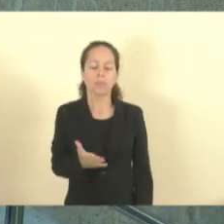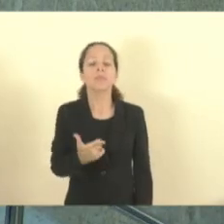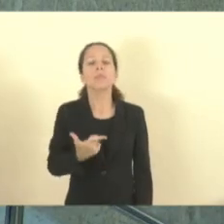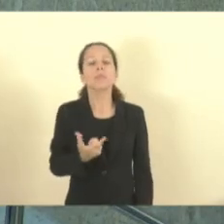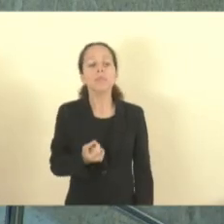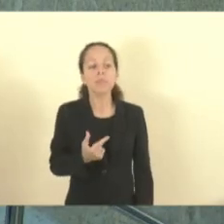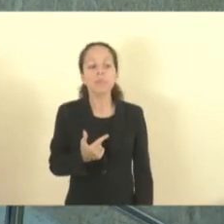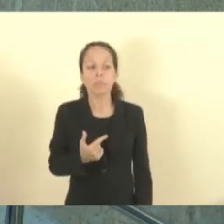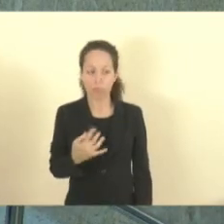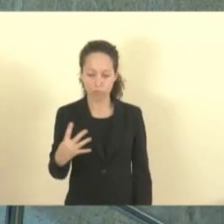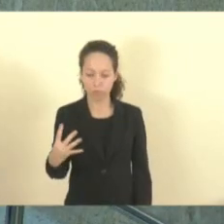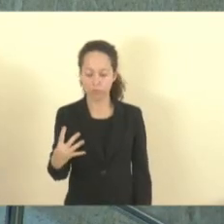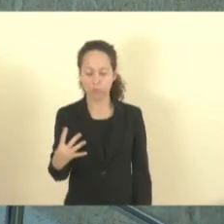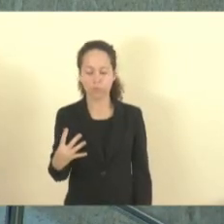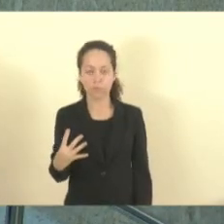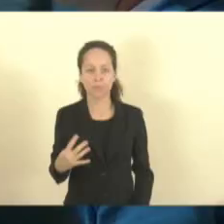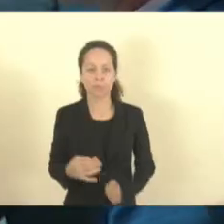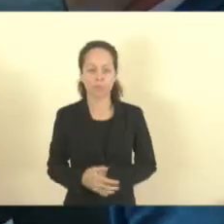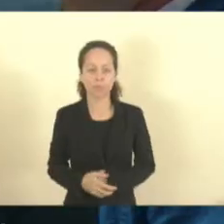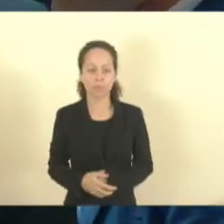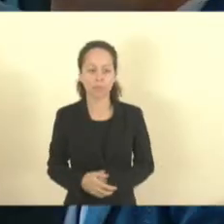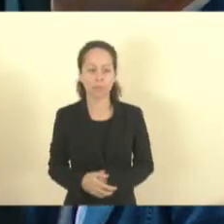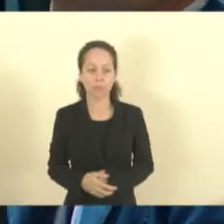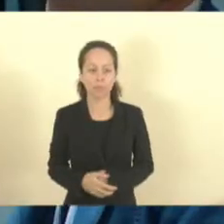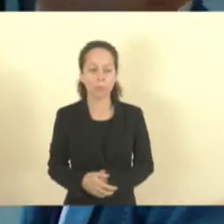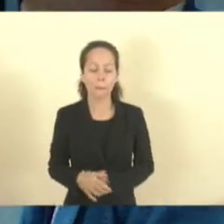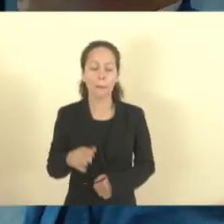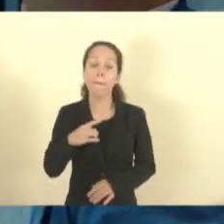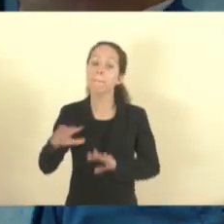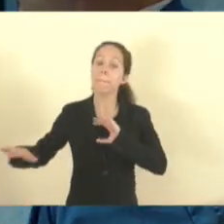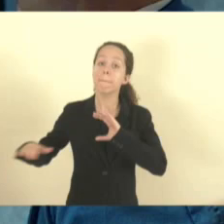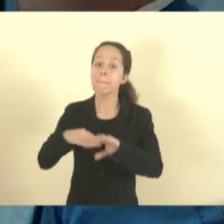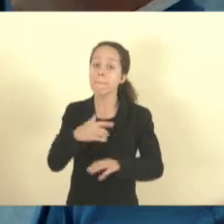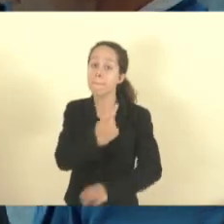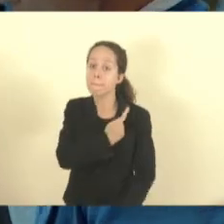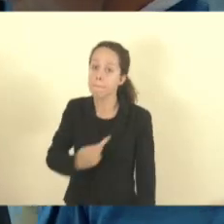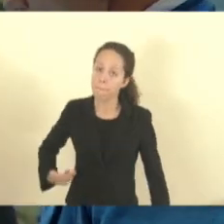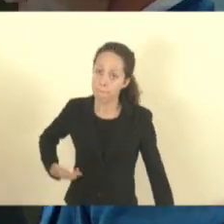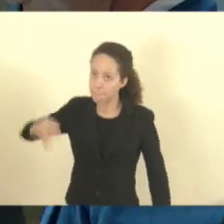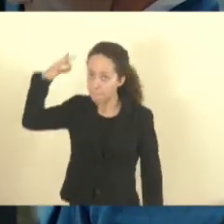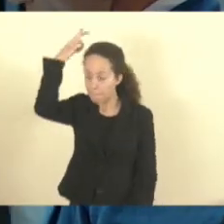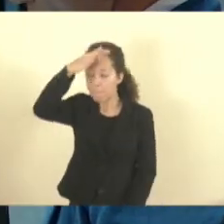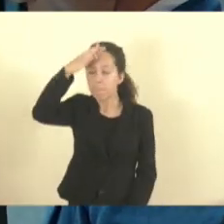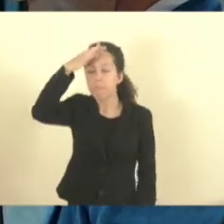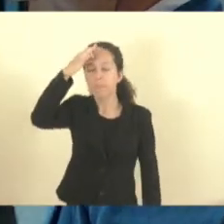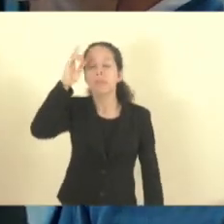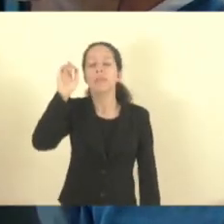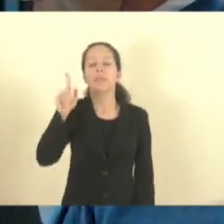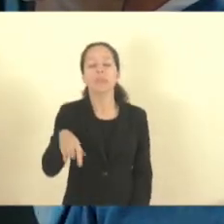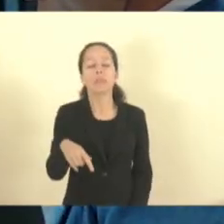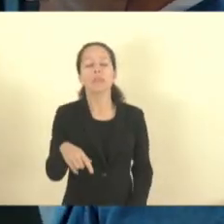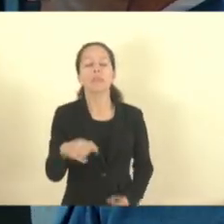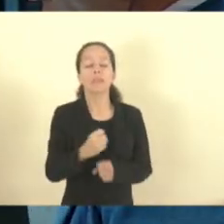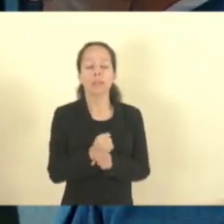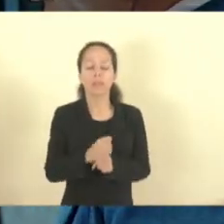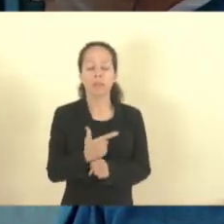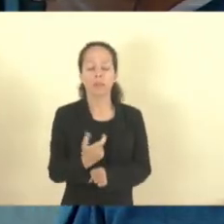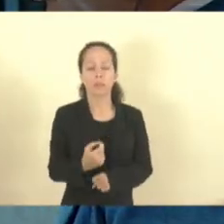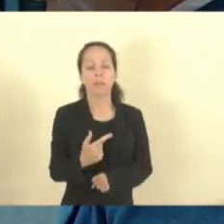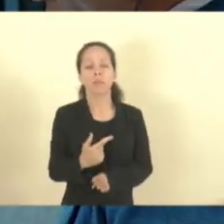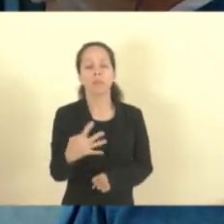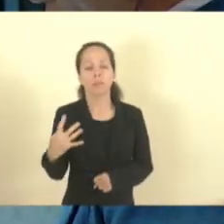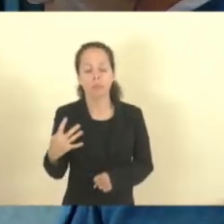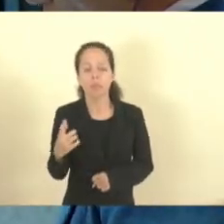65/2024, oriundo da mensagem governamental número 39/2024, mais uma vez introduzindo